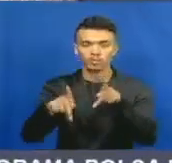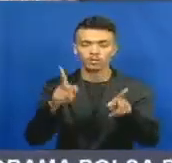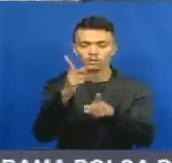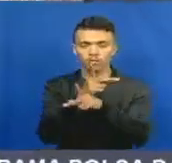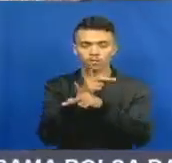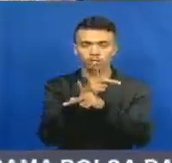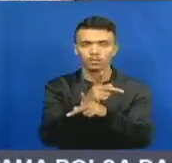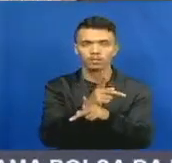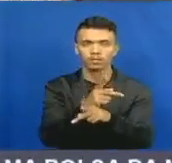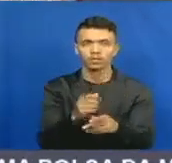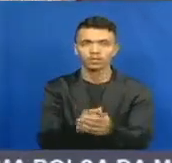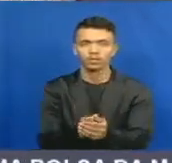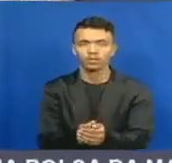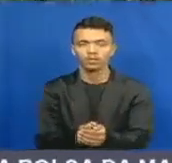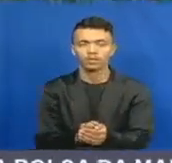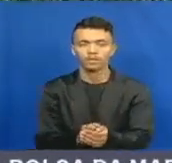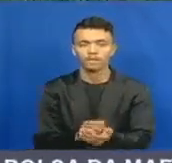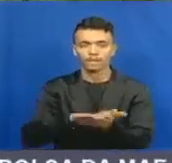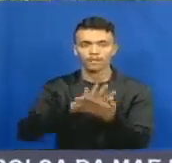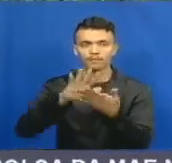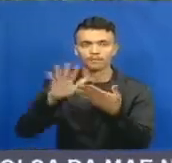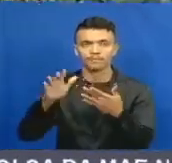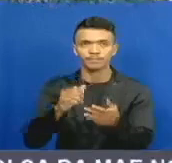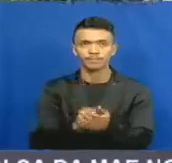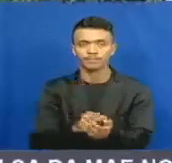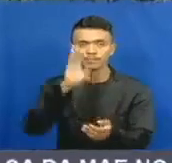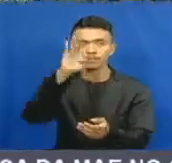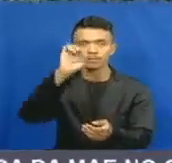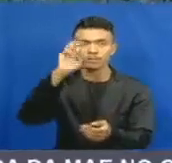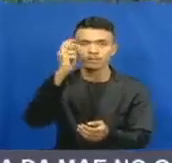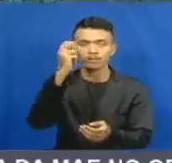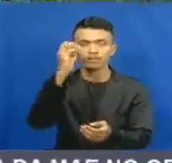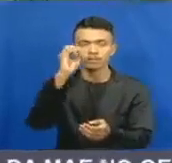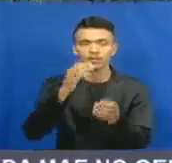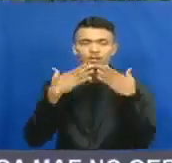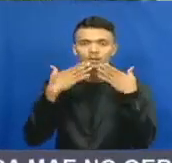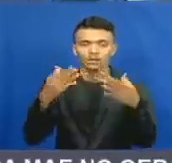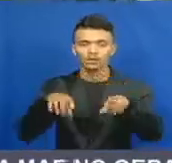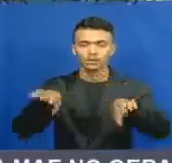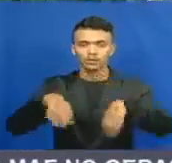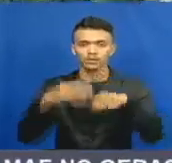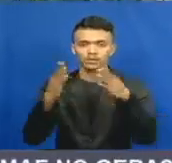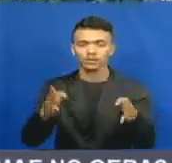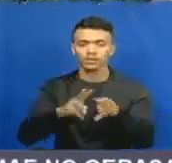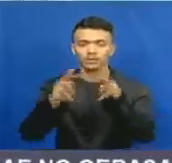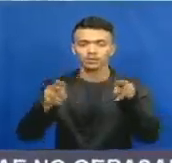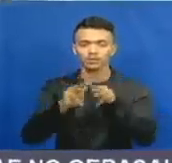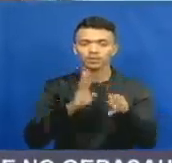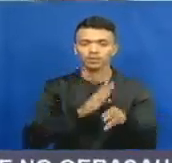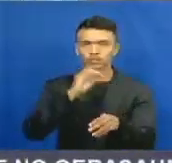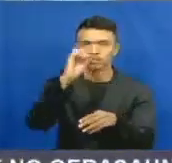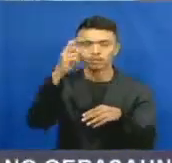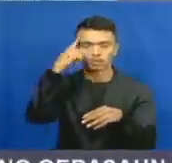prevensau termos de halo limpeza. Habitante Bento Oliveira dos Santos agradece ba equipa serviço saúde de Bobonaro tamba bele